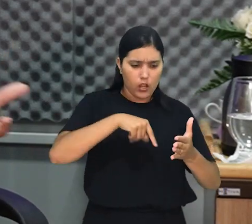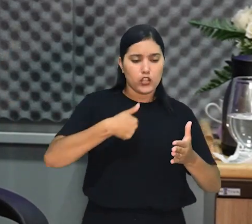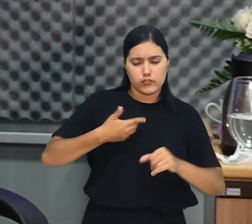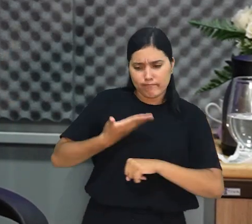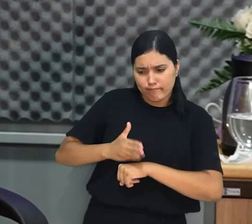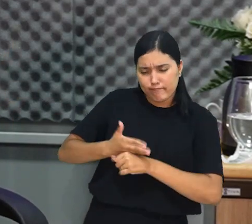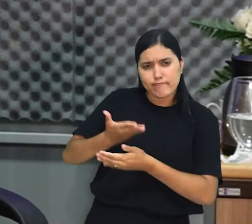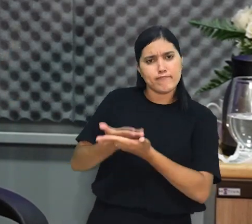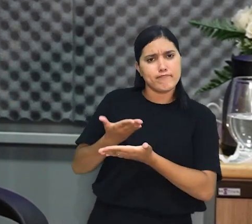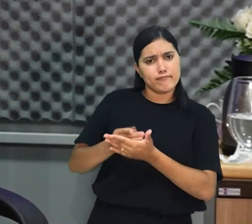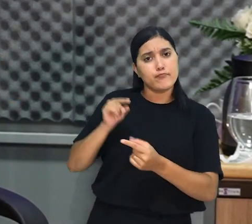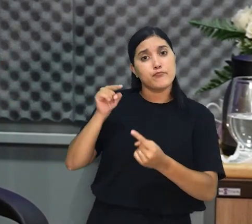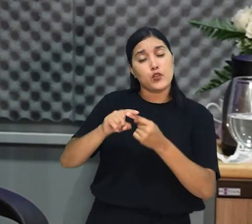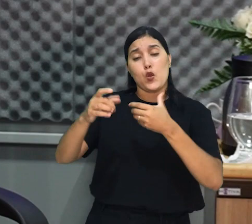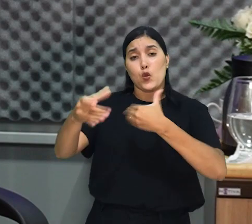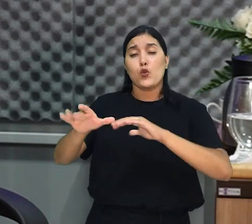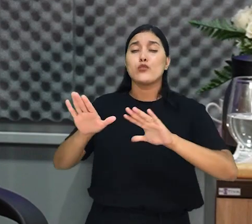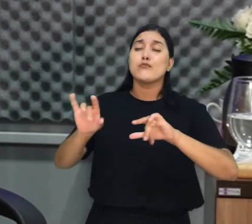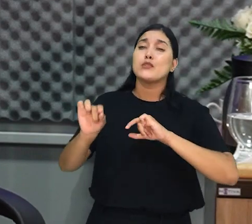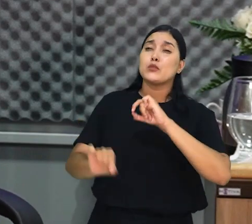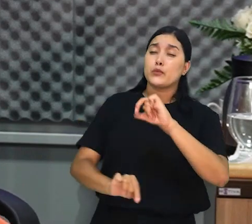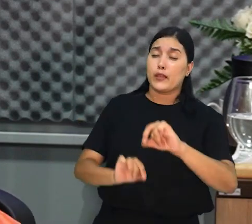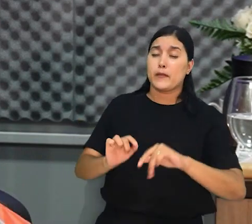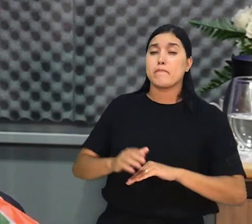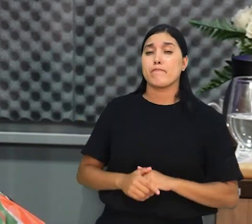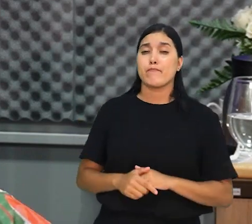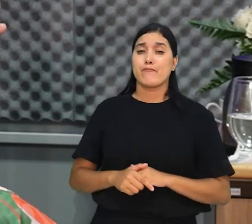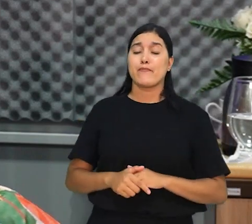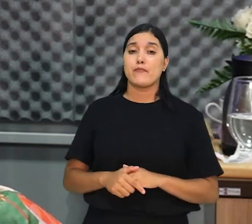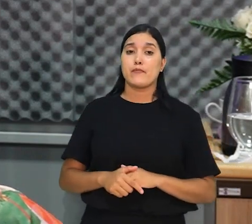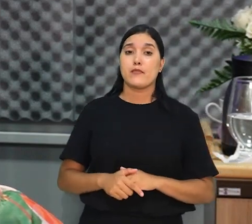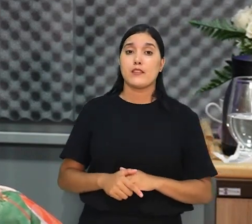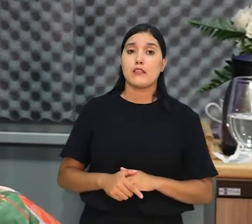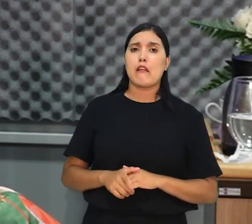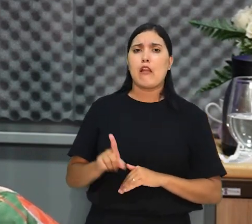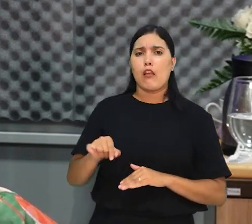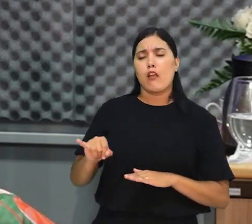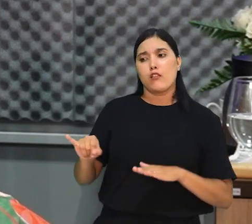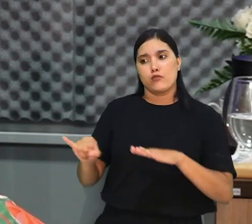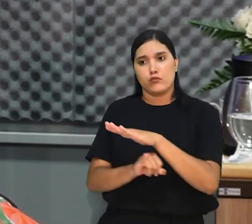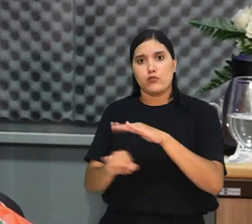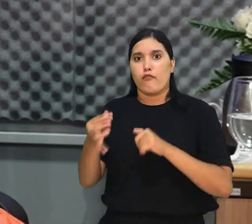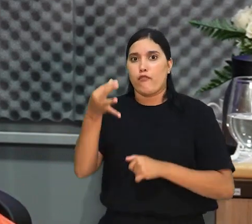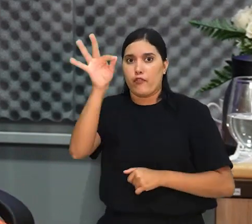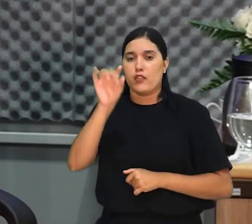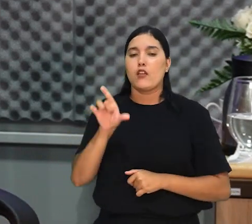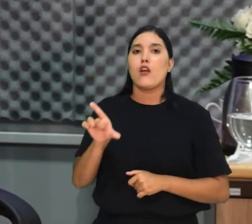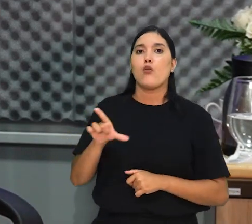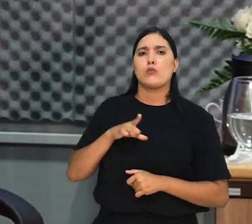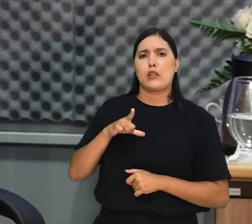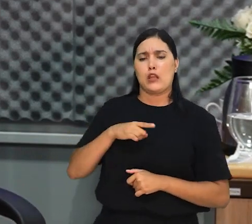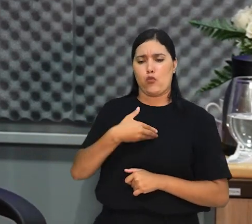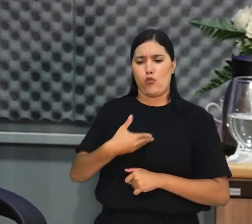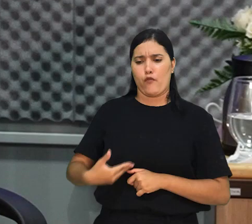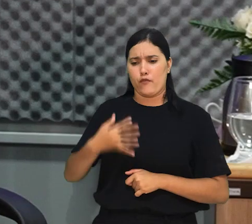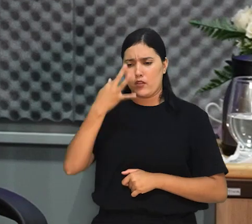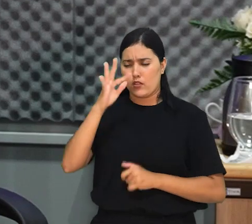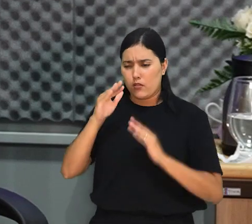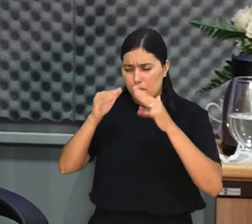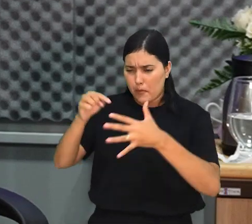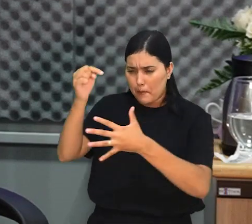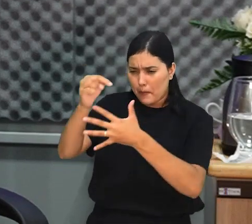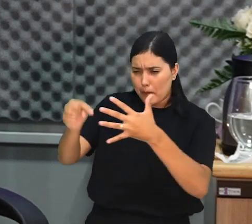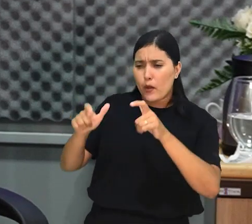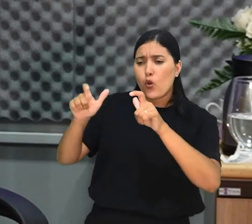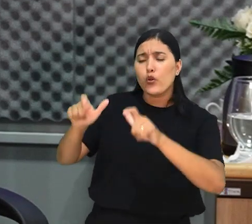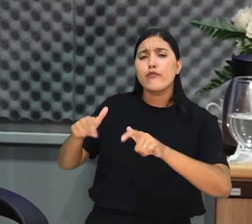algum concurso, mas lá são leis, né, leis federais. Então, lá o governo não vai especificar, olha, aqui